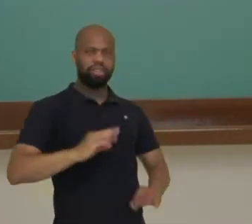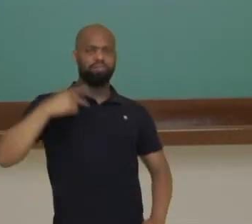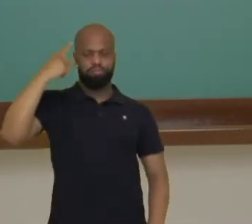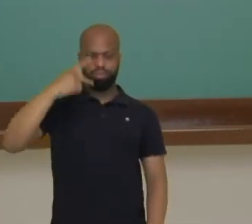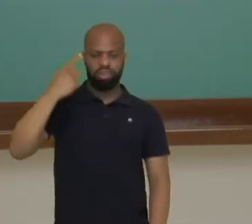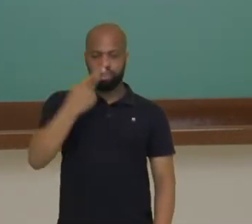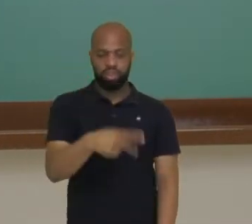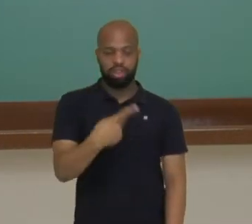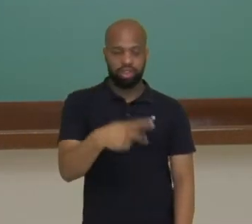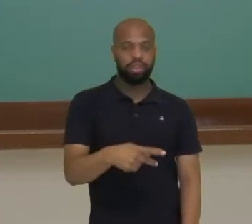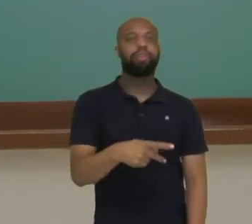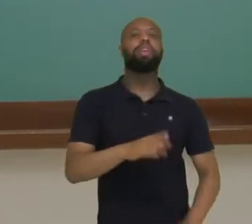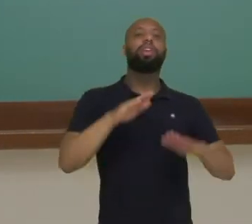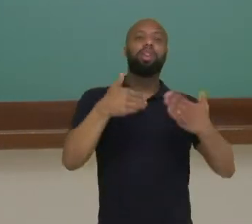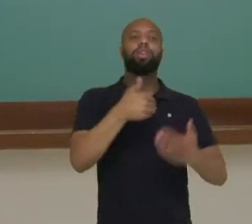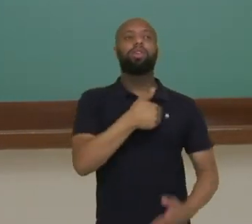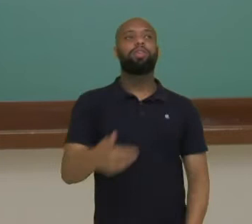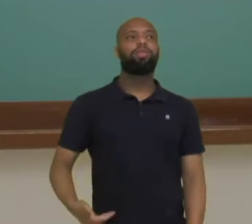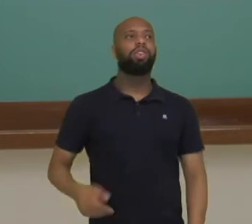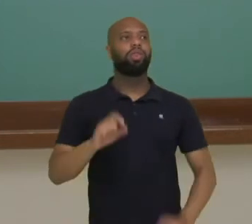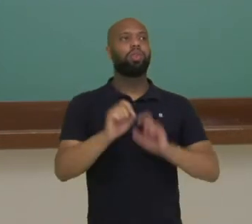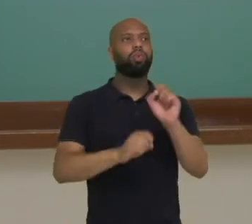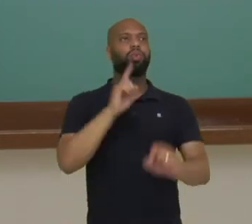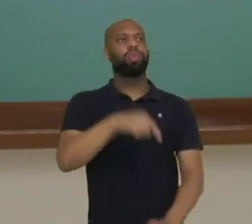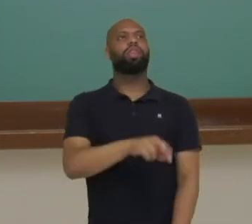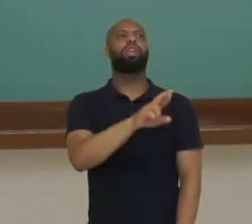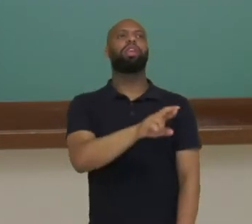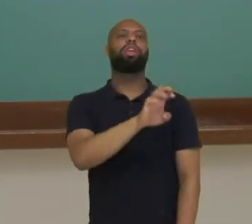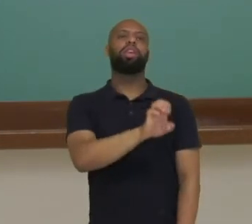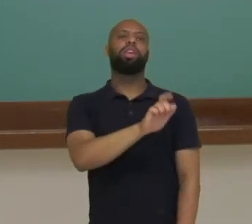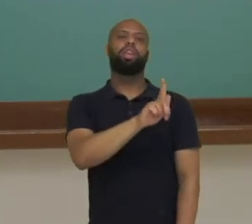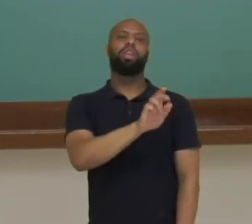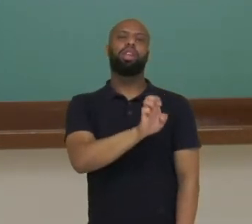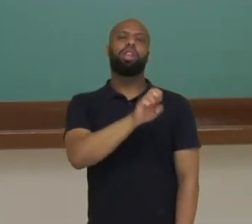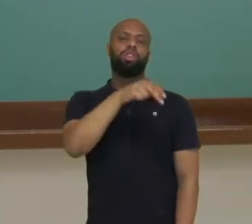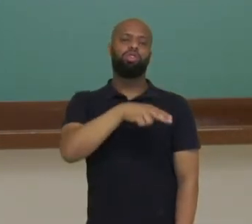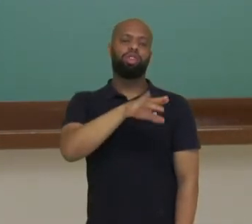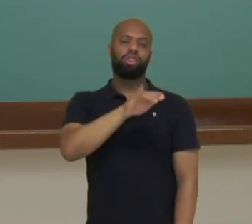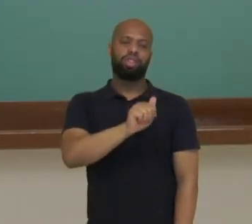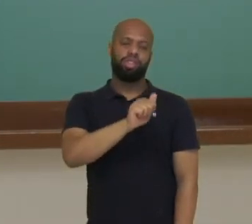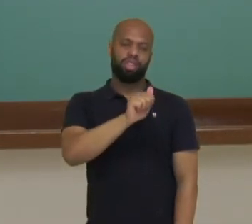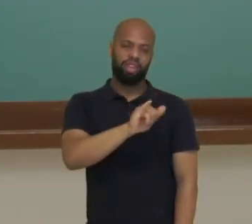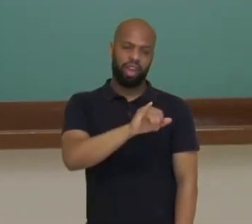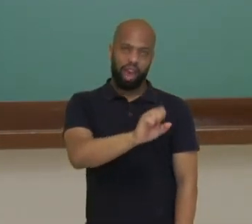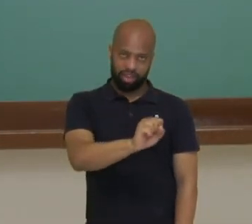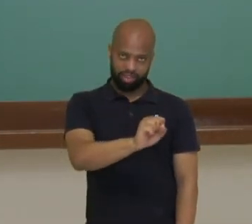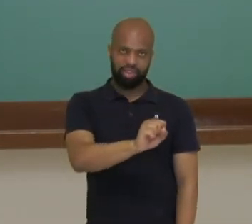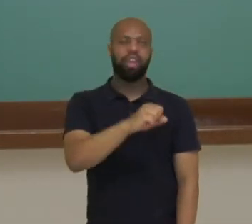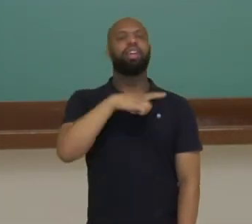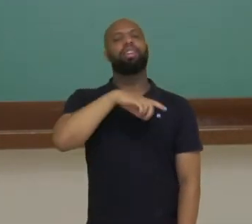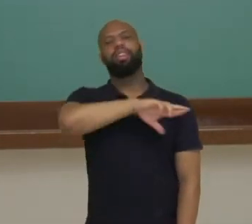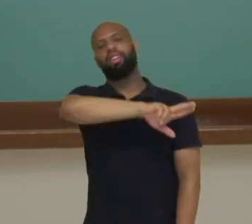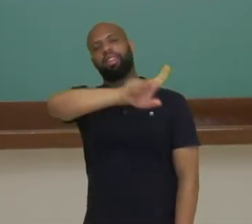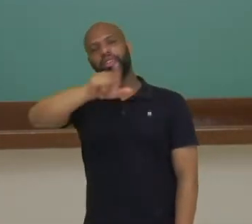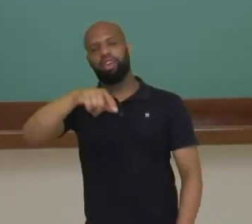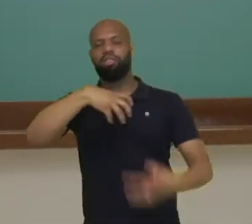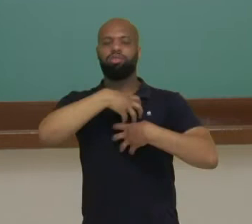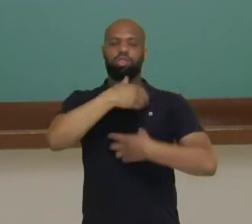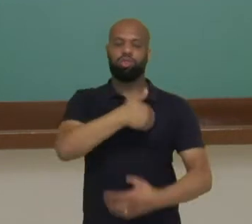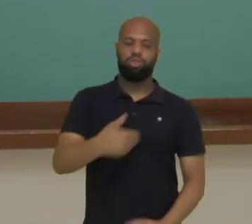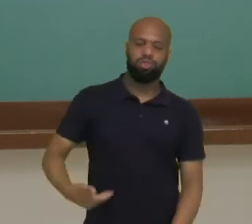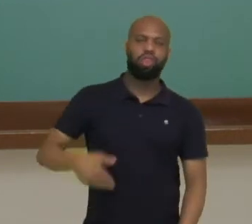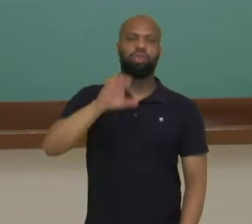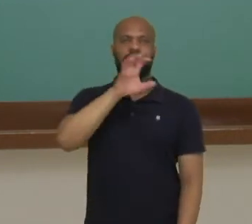Brasil? Vão ficar governos chamados regenciais. Vão ter vários governos regenciais no Brasil. Esses caras, eles